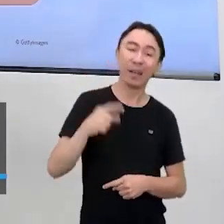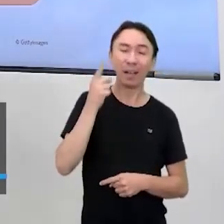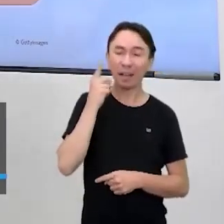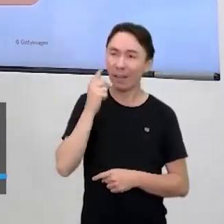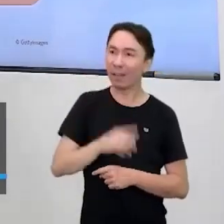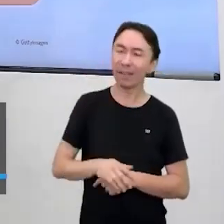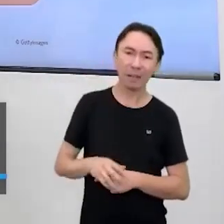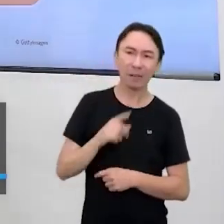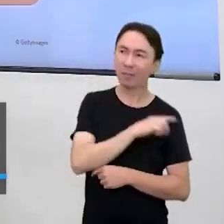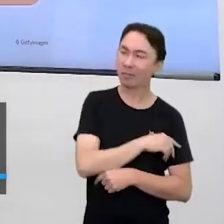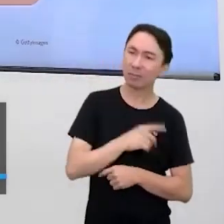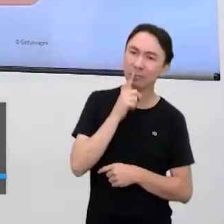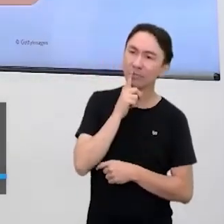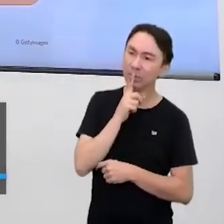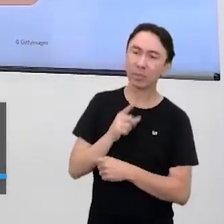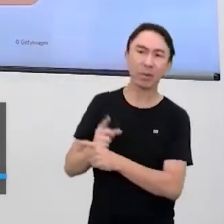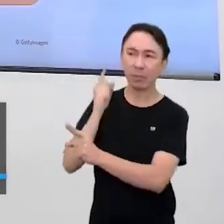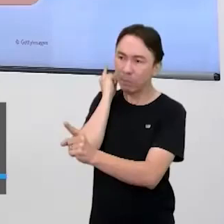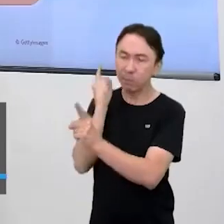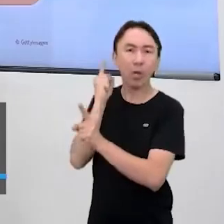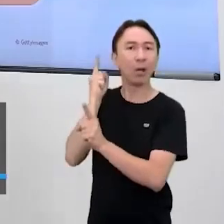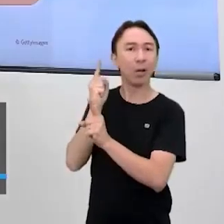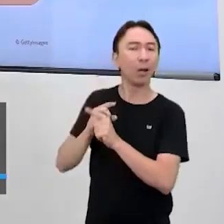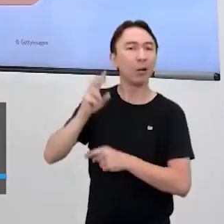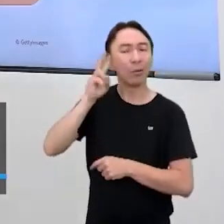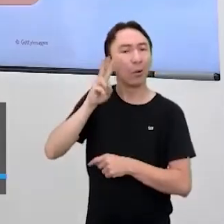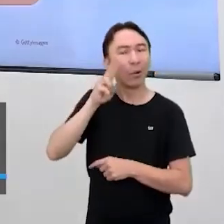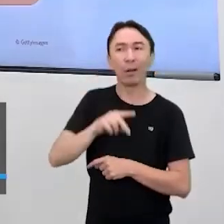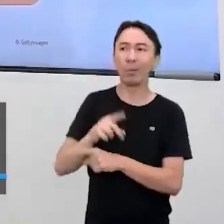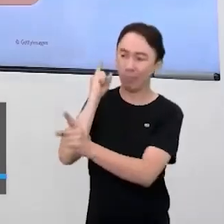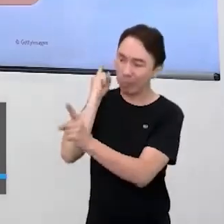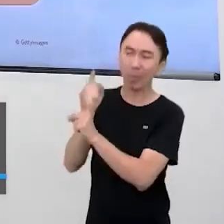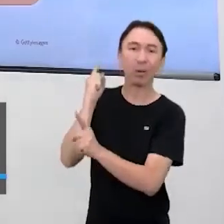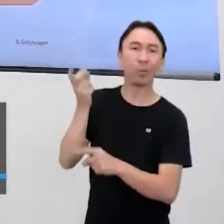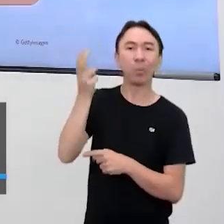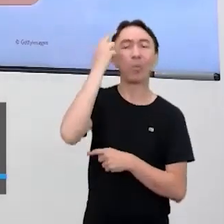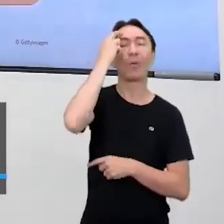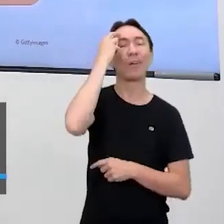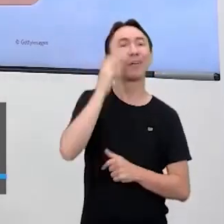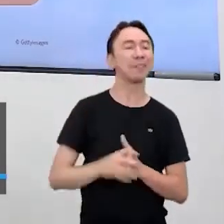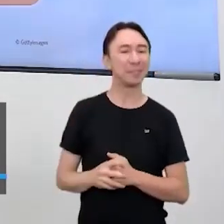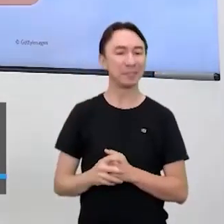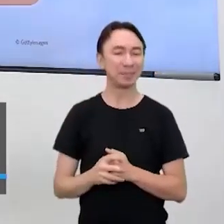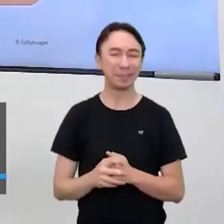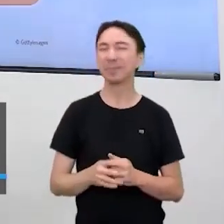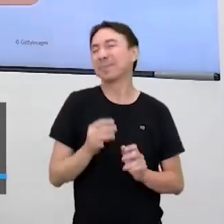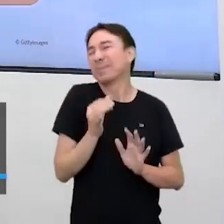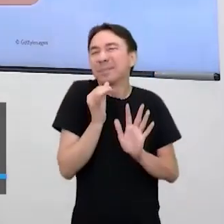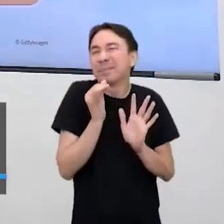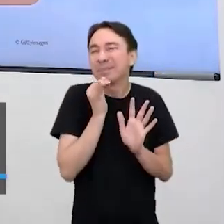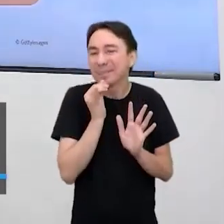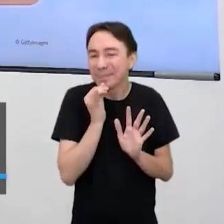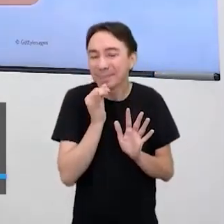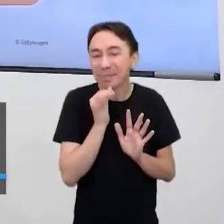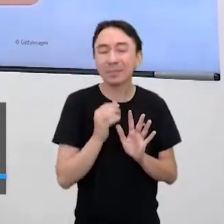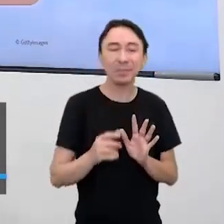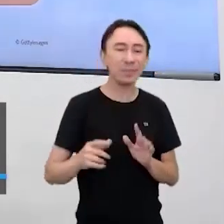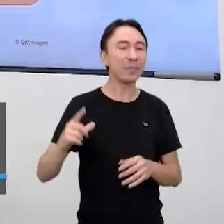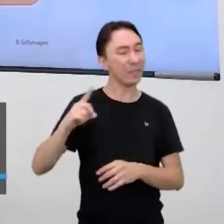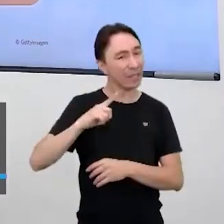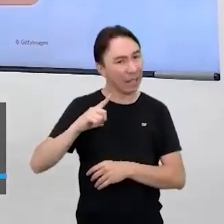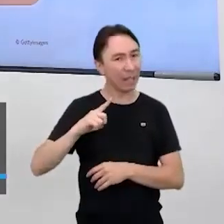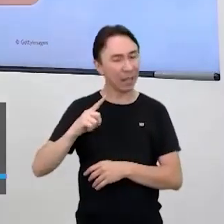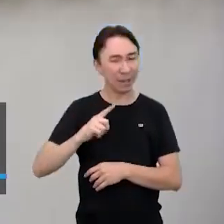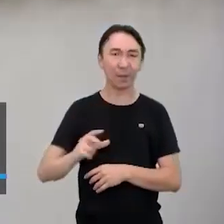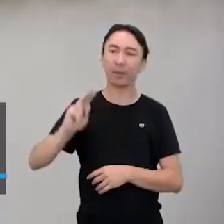cultural. E aí eu queria te perguntar, você que está mais especializado com esse tema, existe procedimentos padrões também no uca-uca,